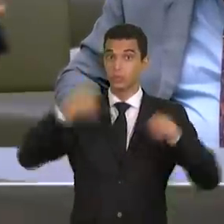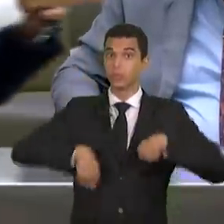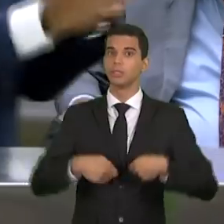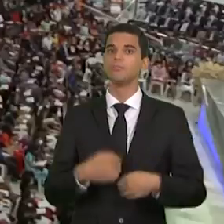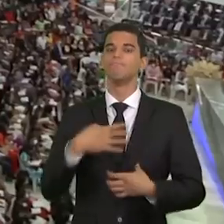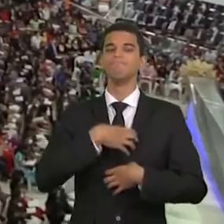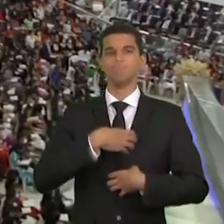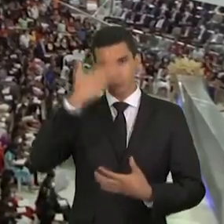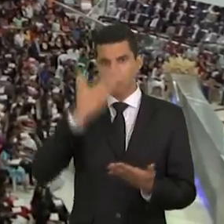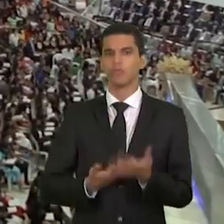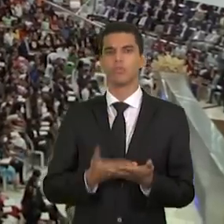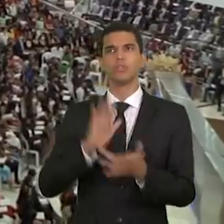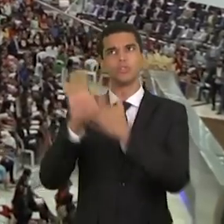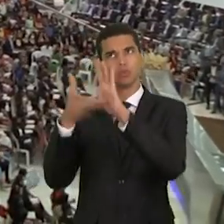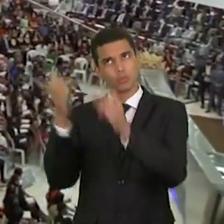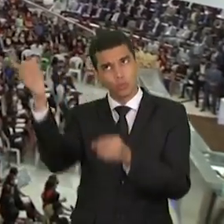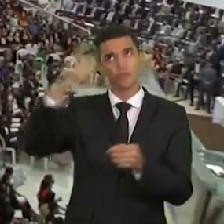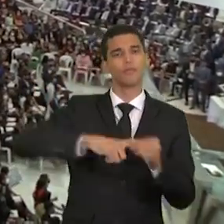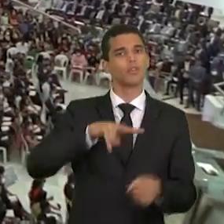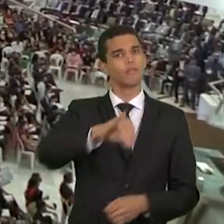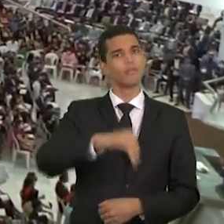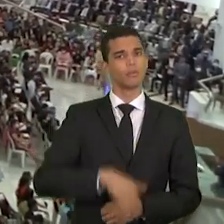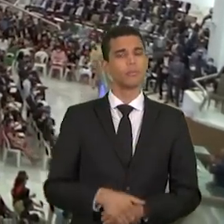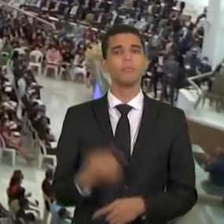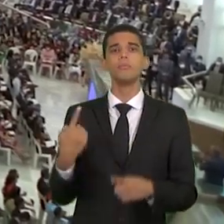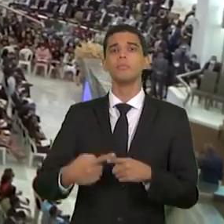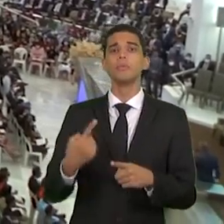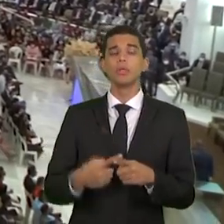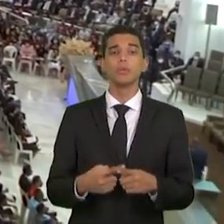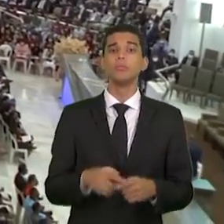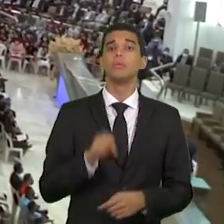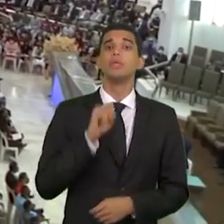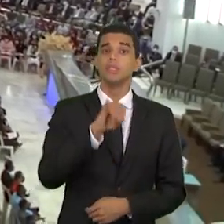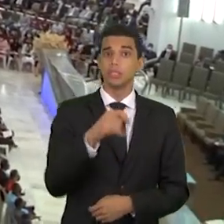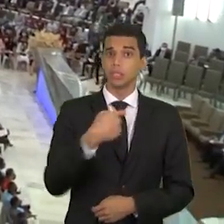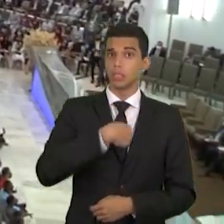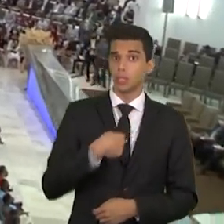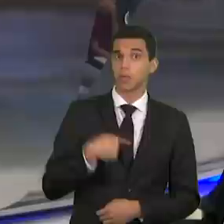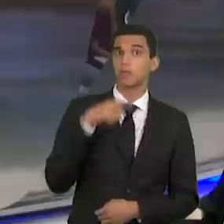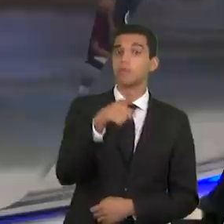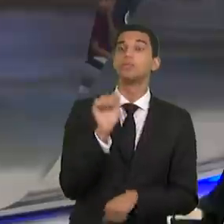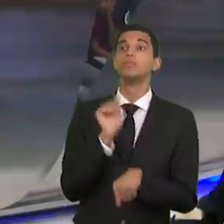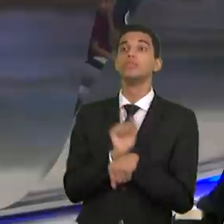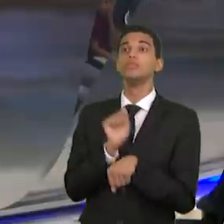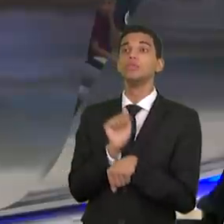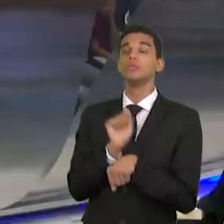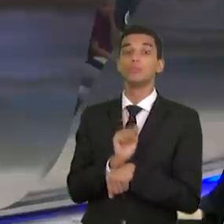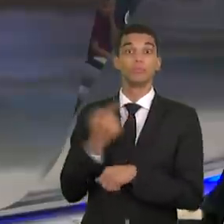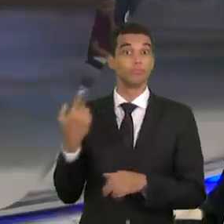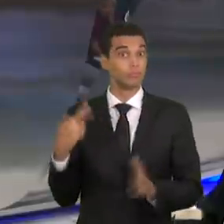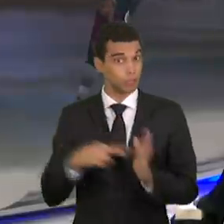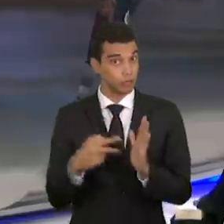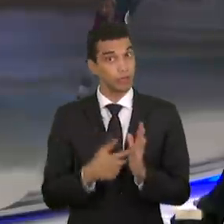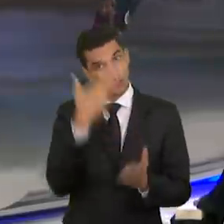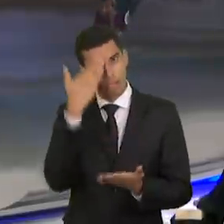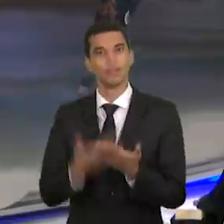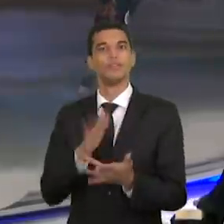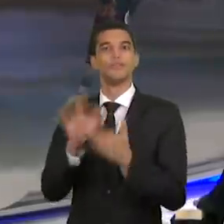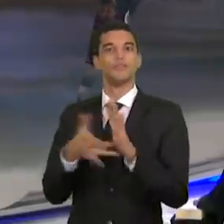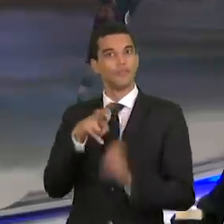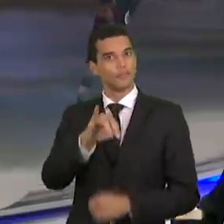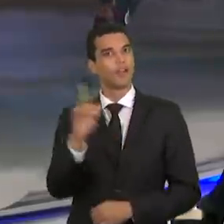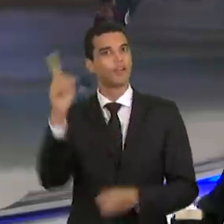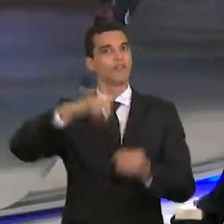ninguém espera ninguém sem não tiver convicção. Se a gente está de prontidão em um lugar, ou seja,